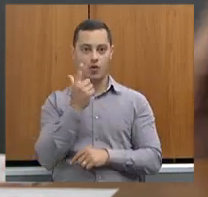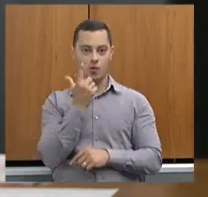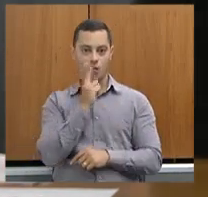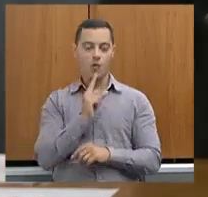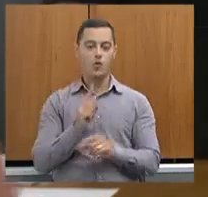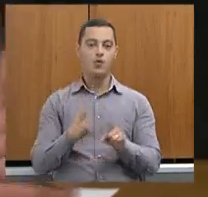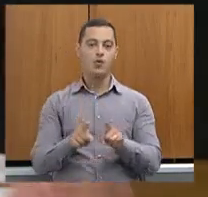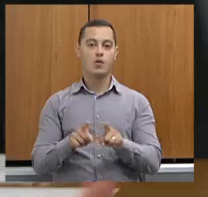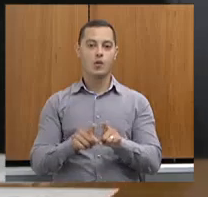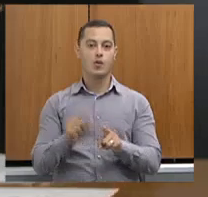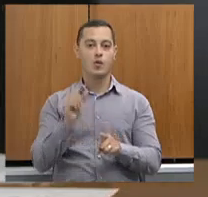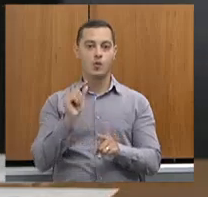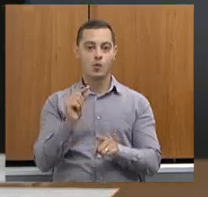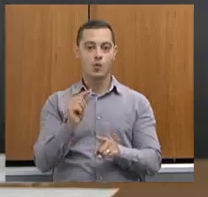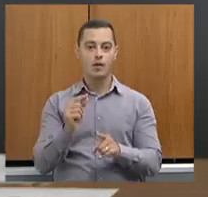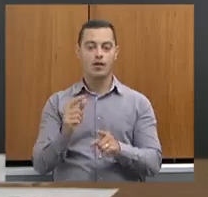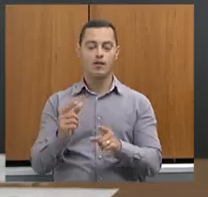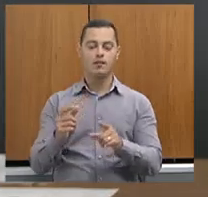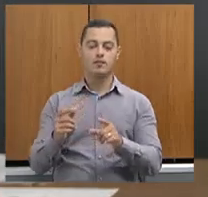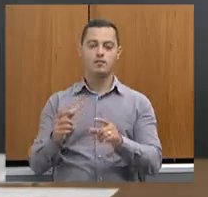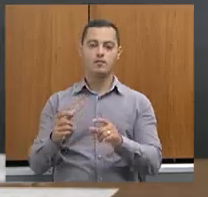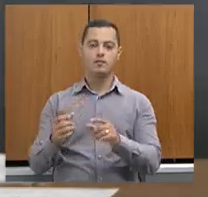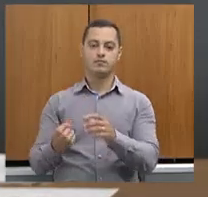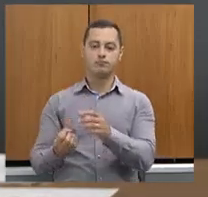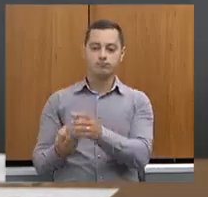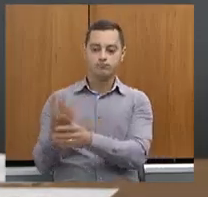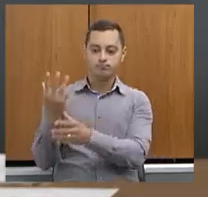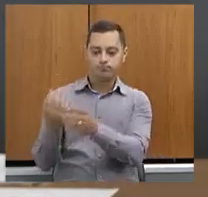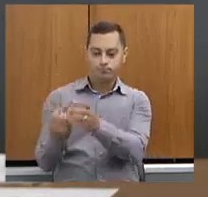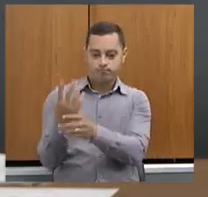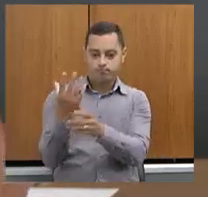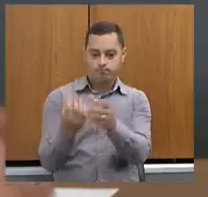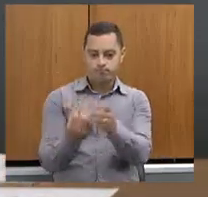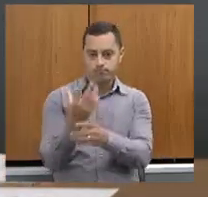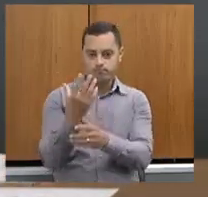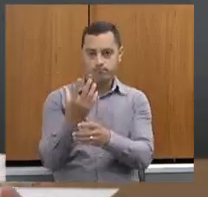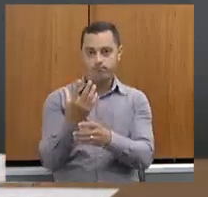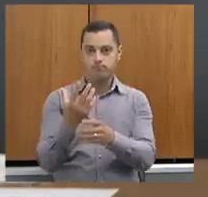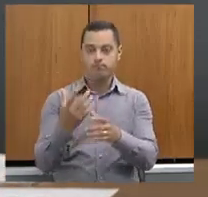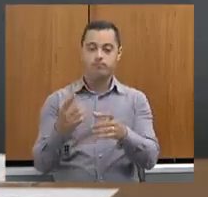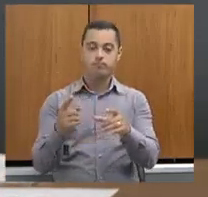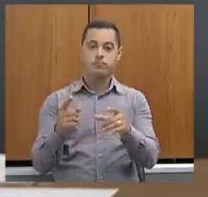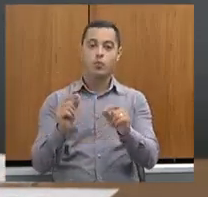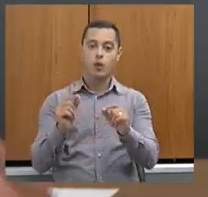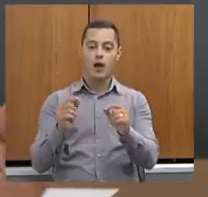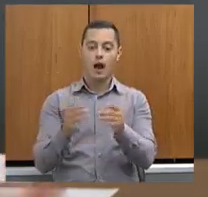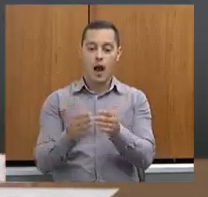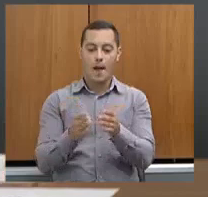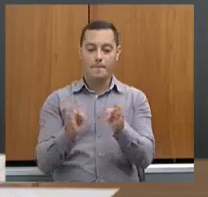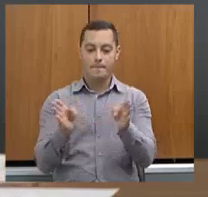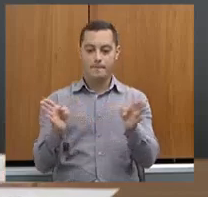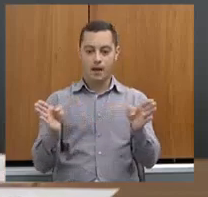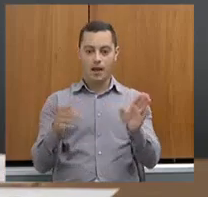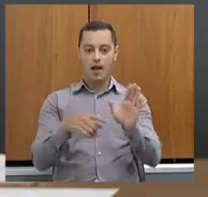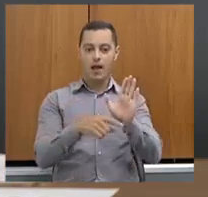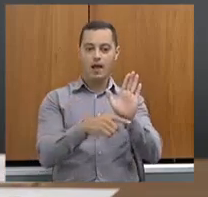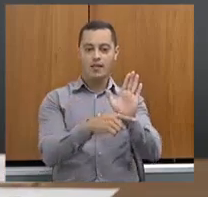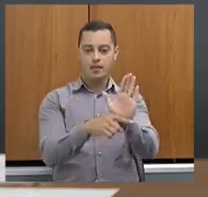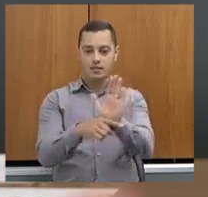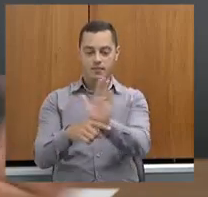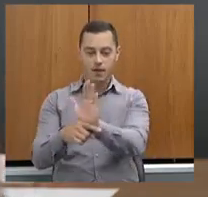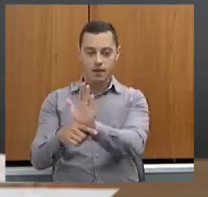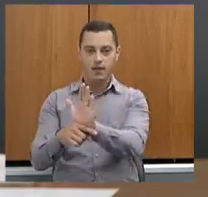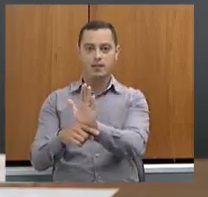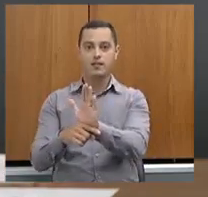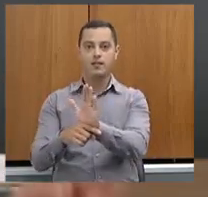todas as inaugurações e ao mesmo tempo que nós ampliamos o atendimento fazendo as inaugurações